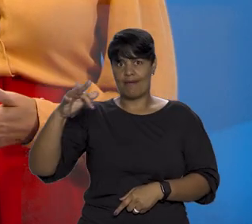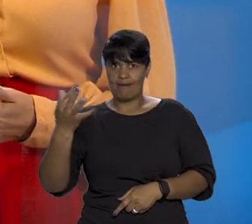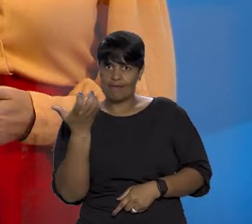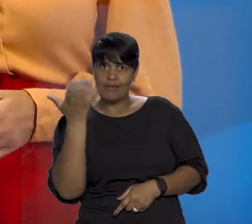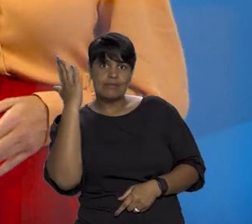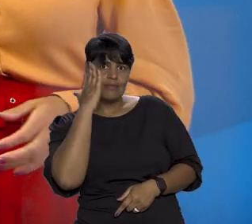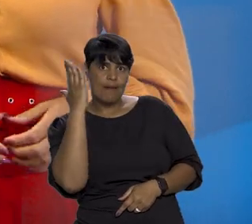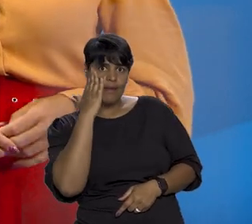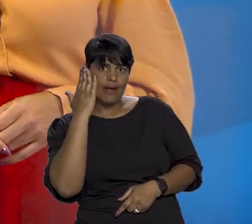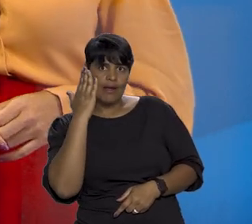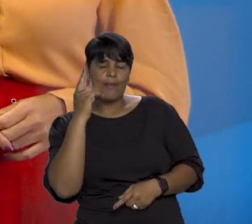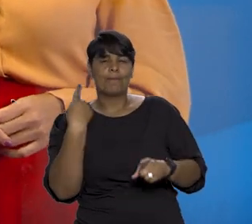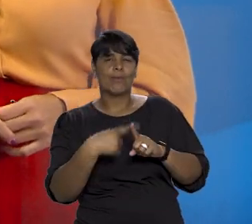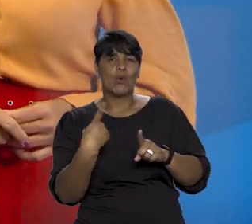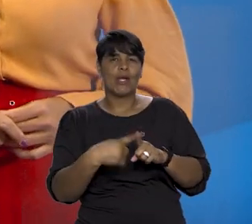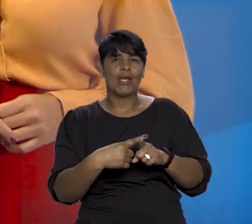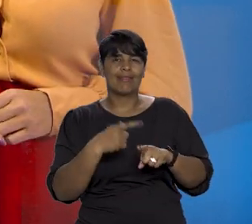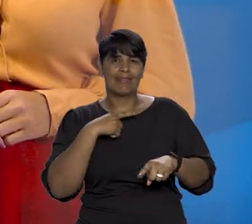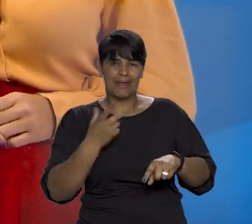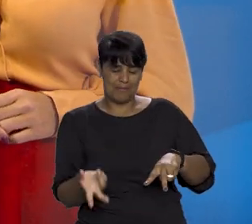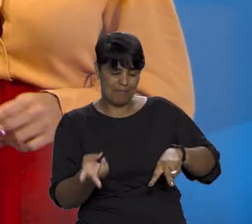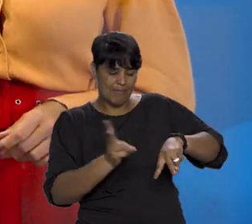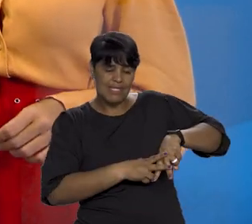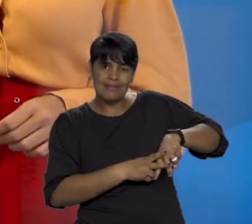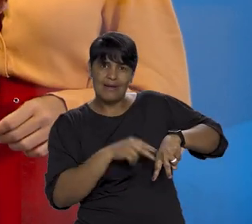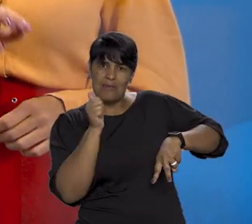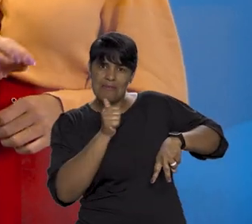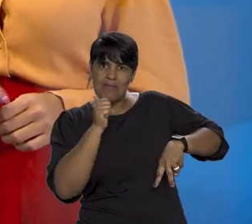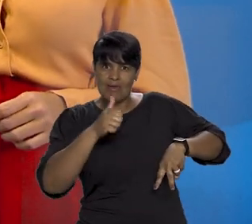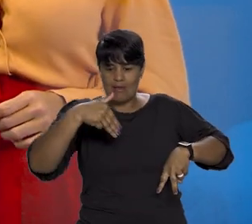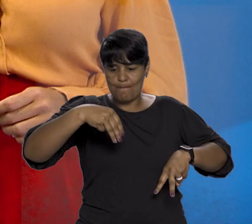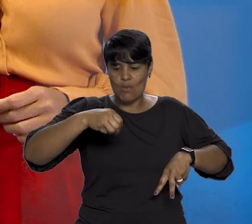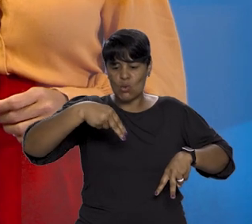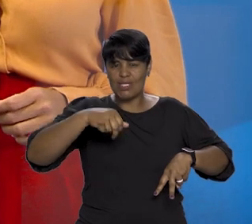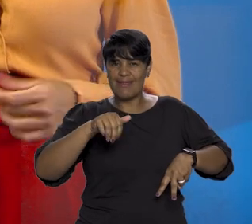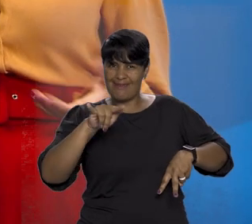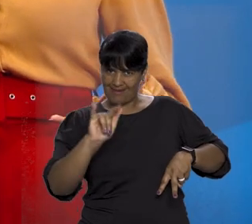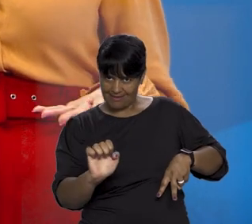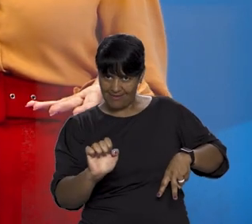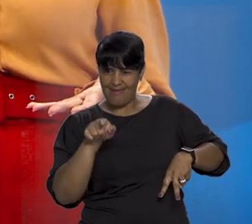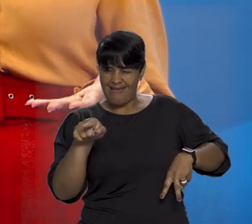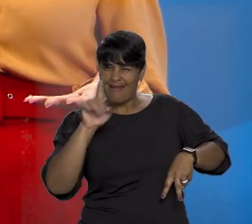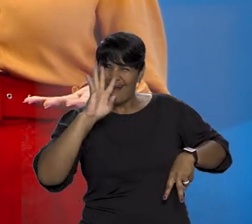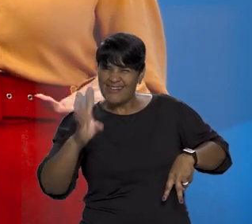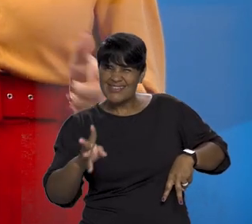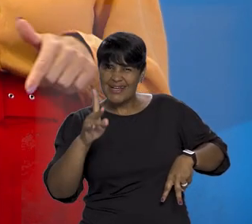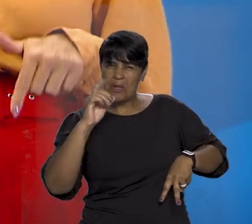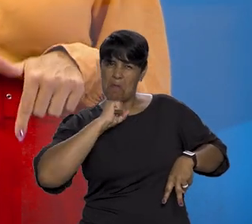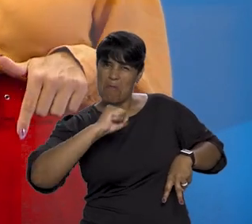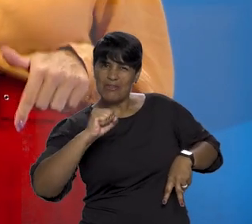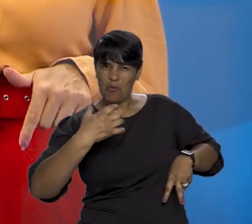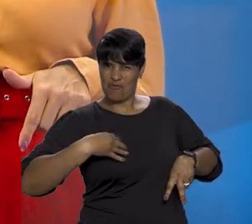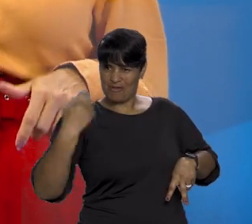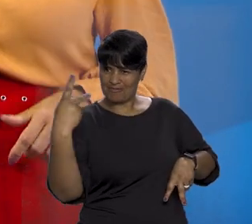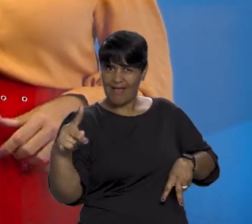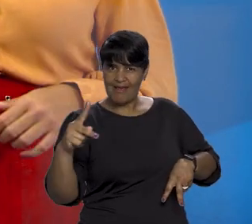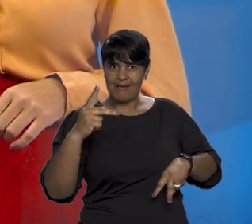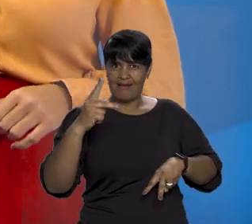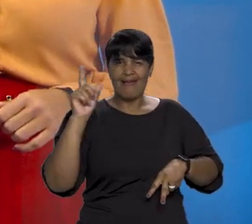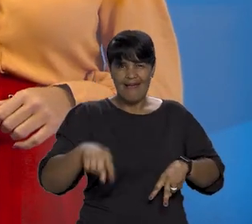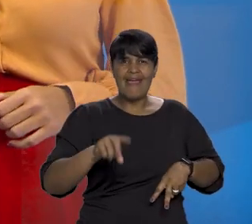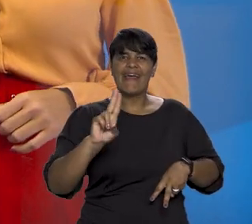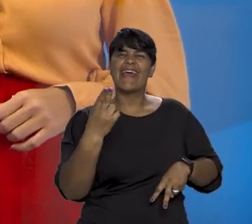Federal contra a revogação da prisão preventiva de Monique Medeiros ela é acusada da morte do próprio filho